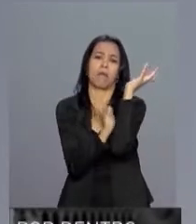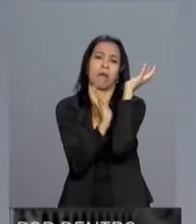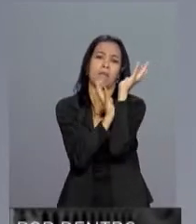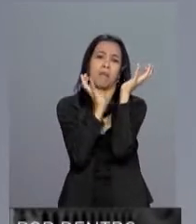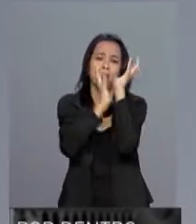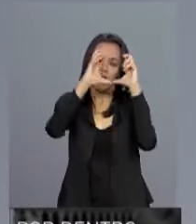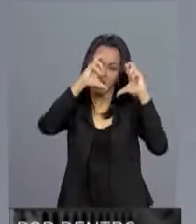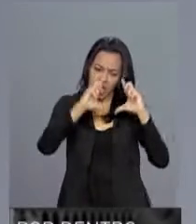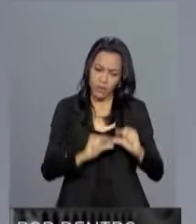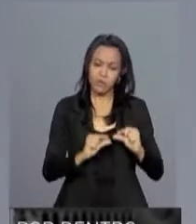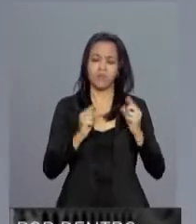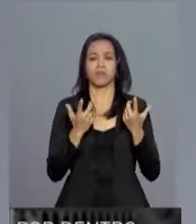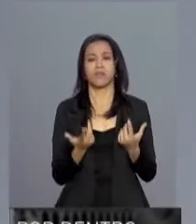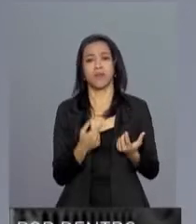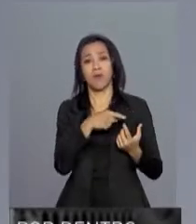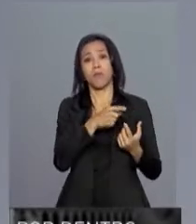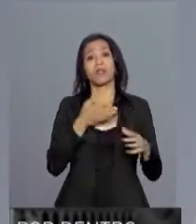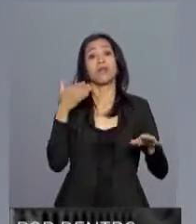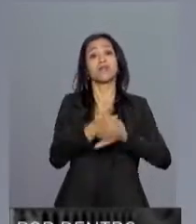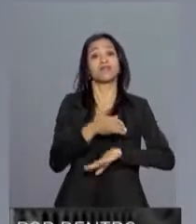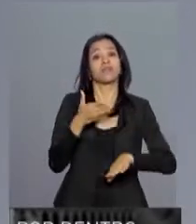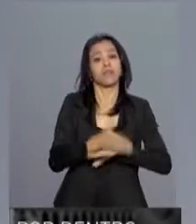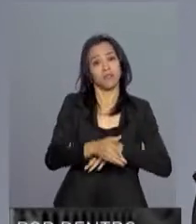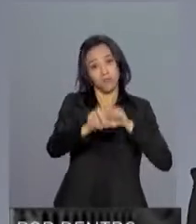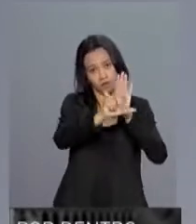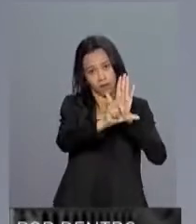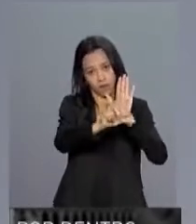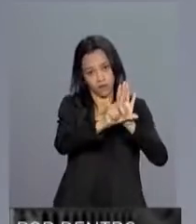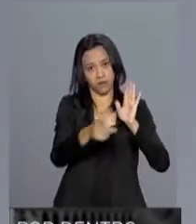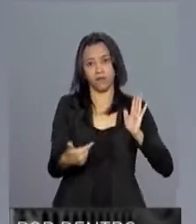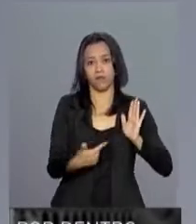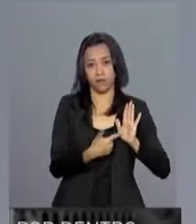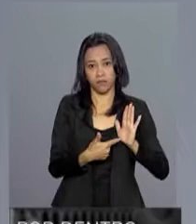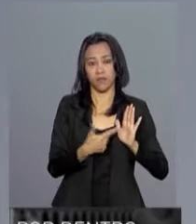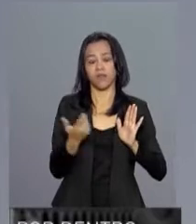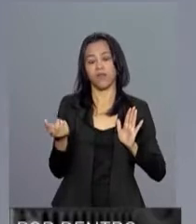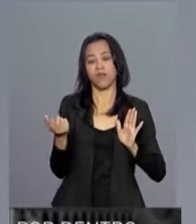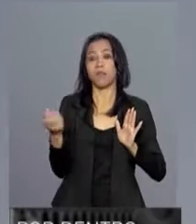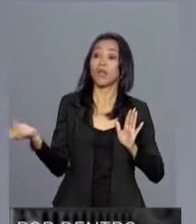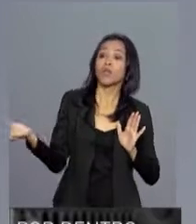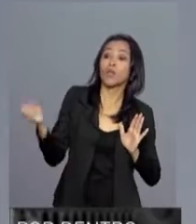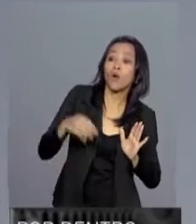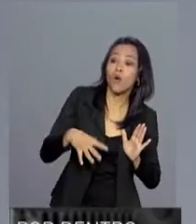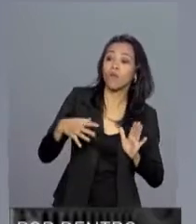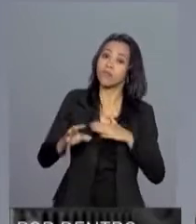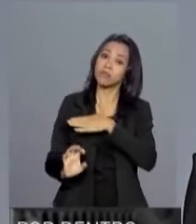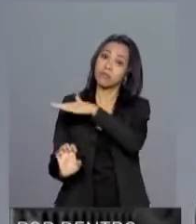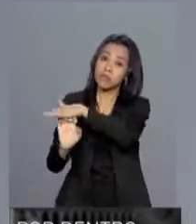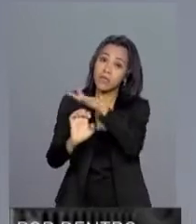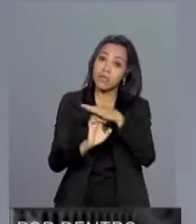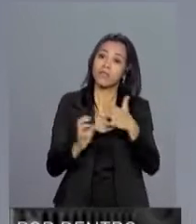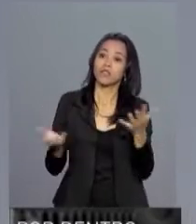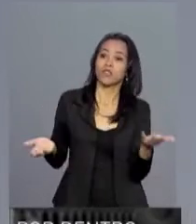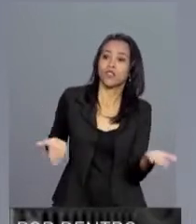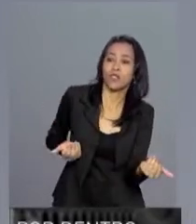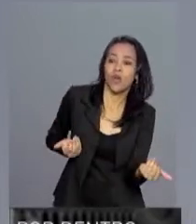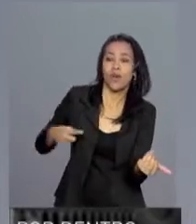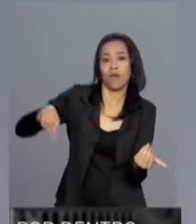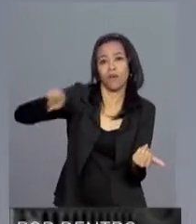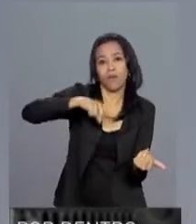ronê tornará muito mais acessível inclusive para novos produtores produtores jovens que estão iniciando